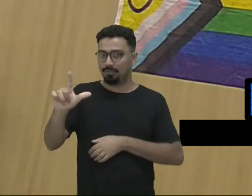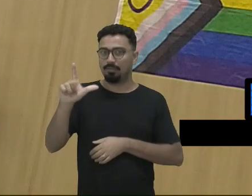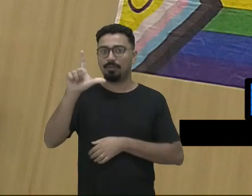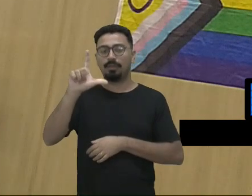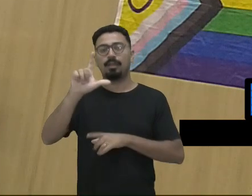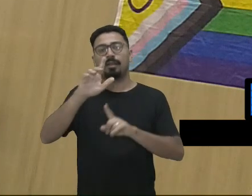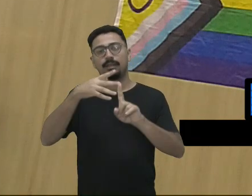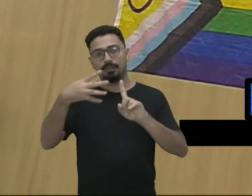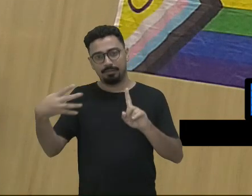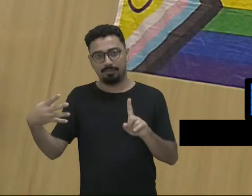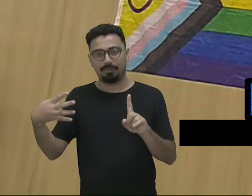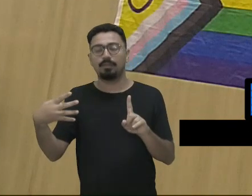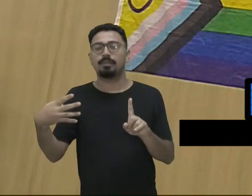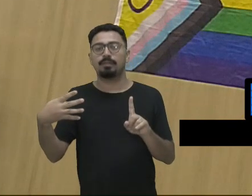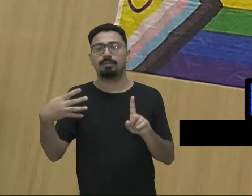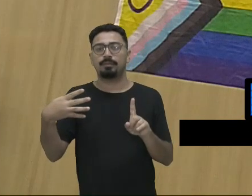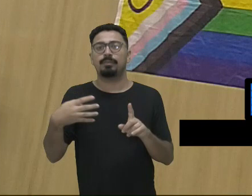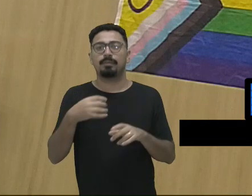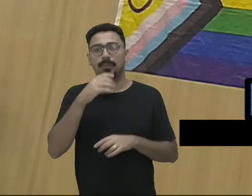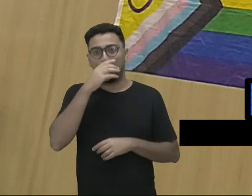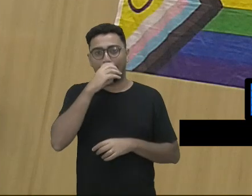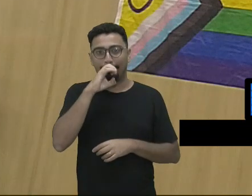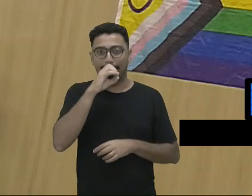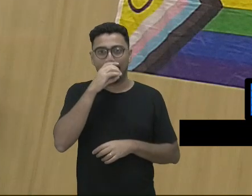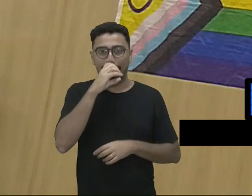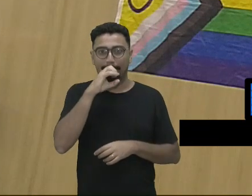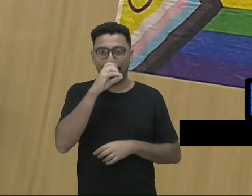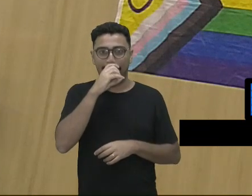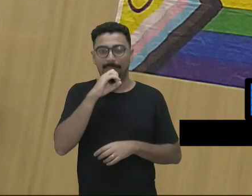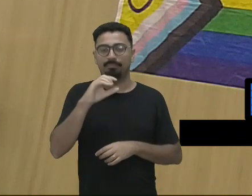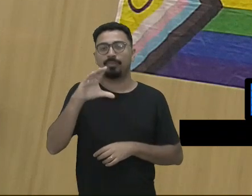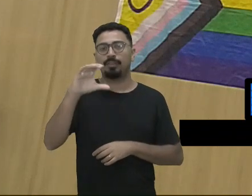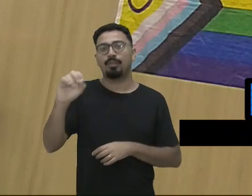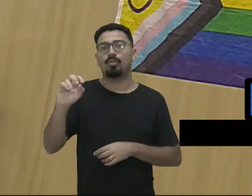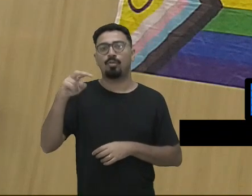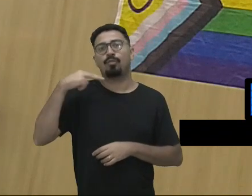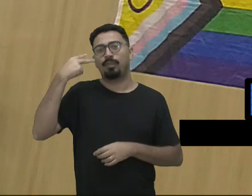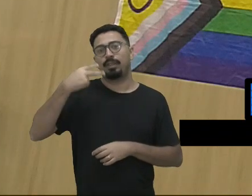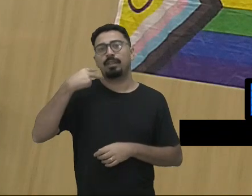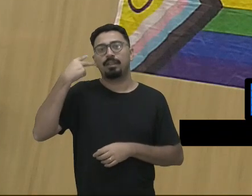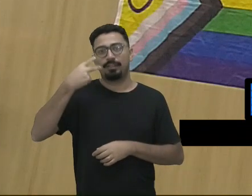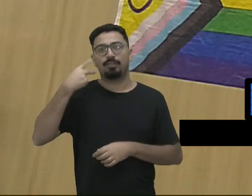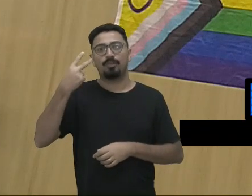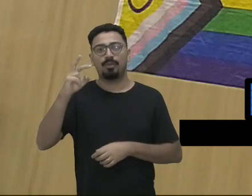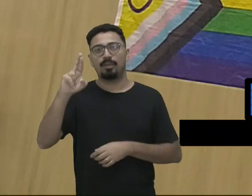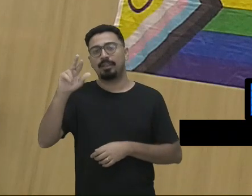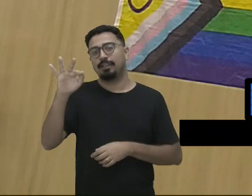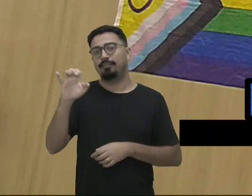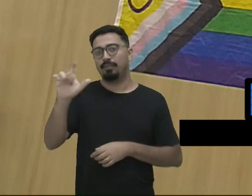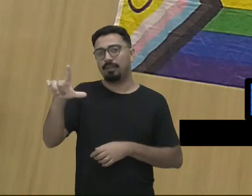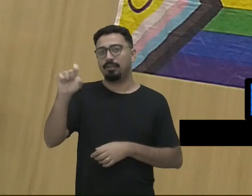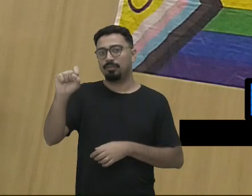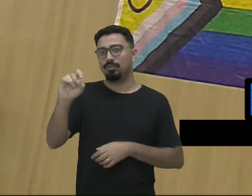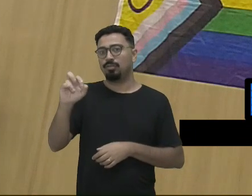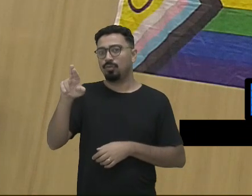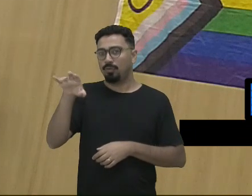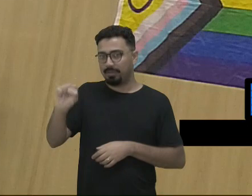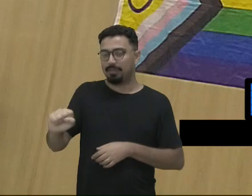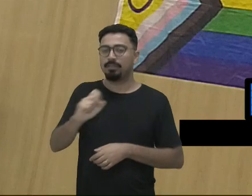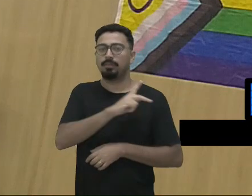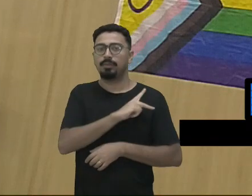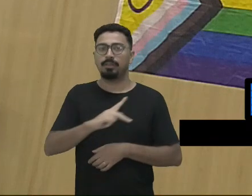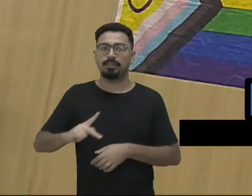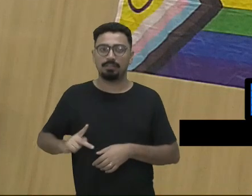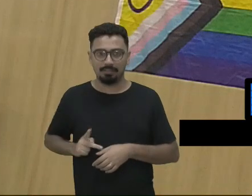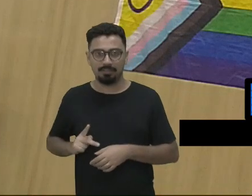LGBT e mais, e também o nosso co-vereador Rafael Soares, a presidente da Comissão de Diversidade